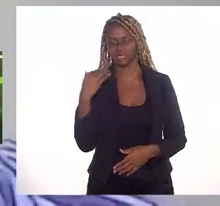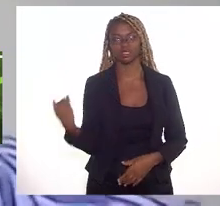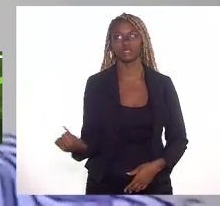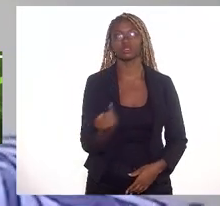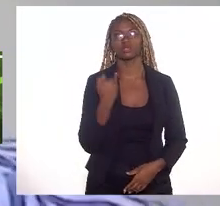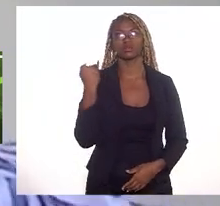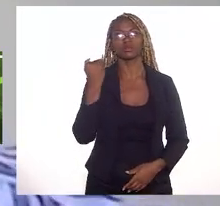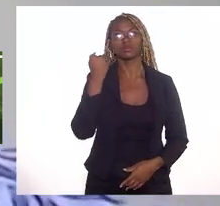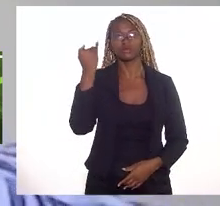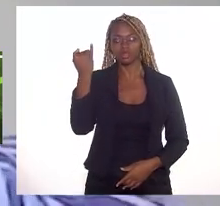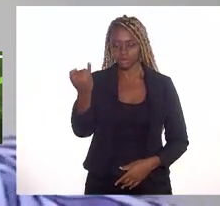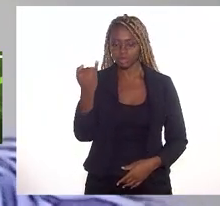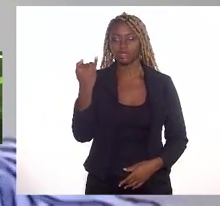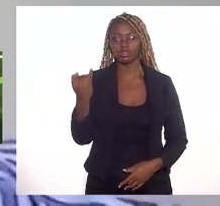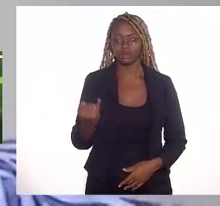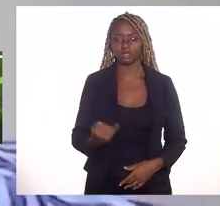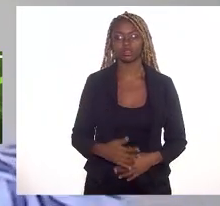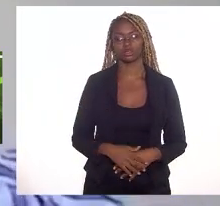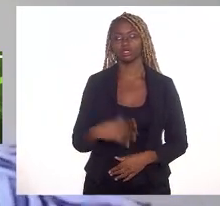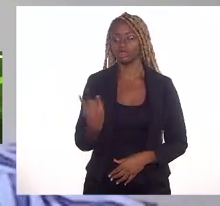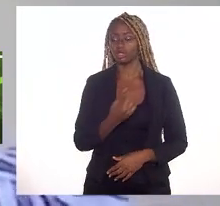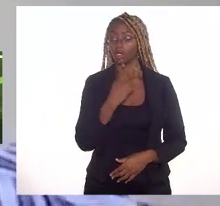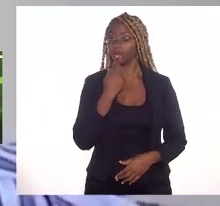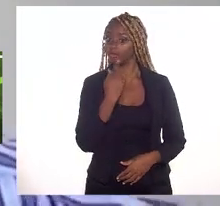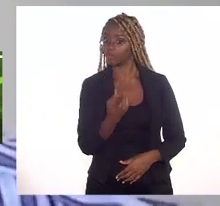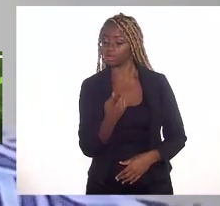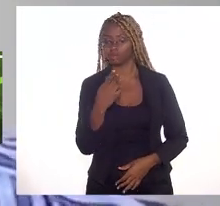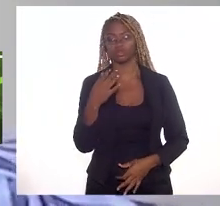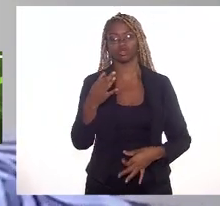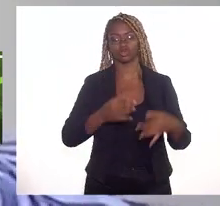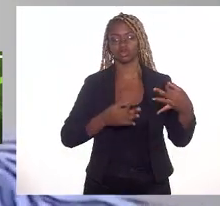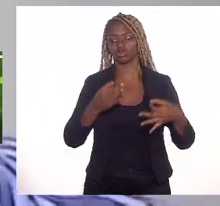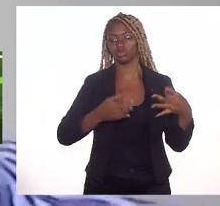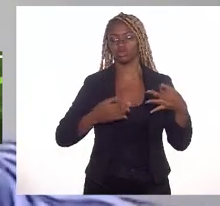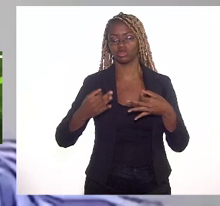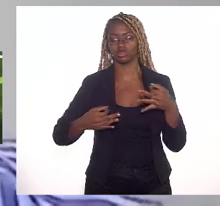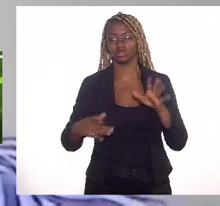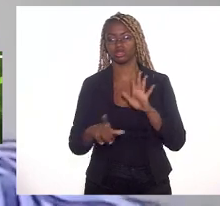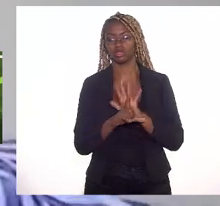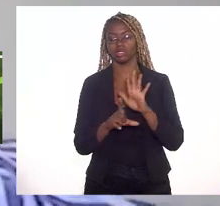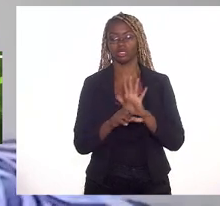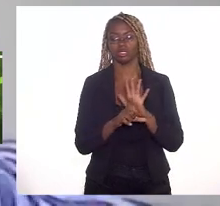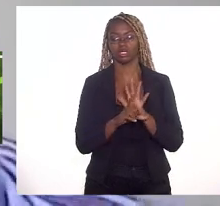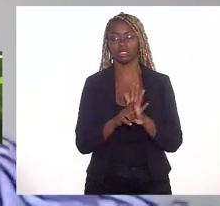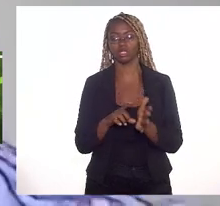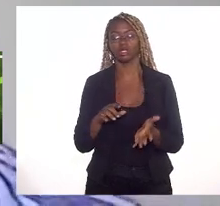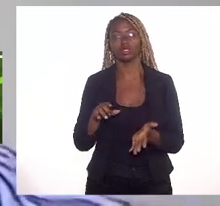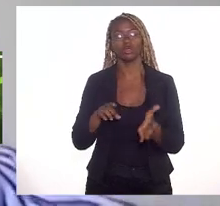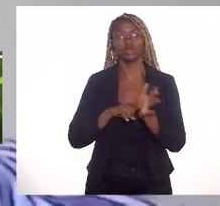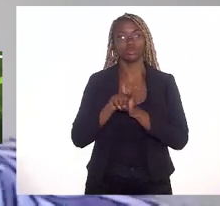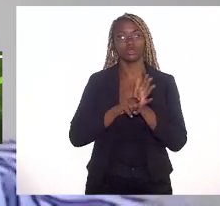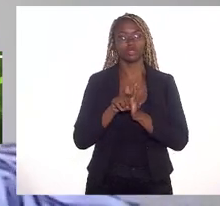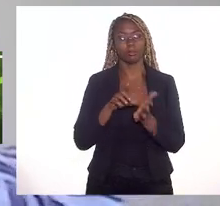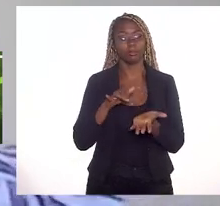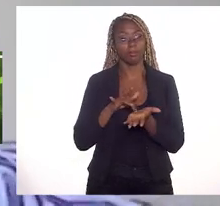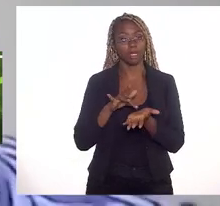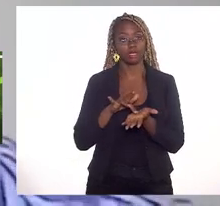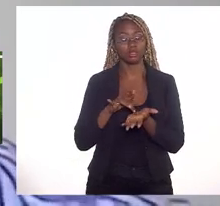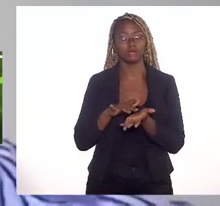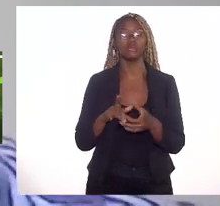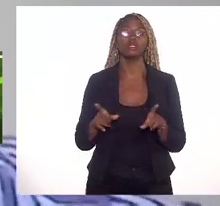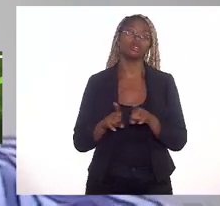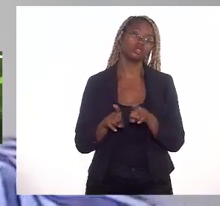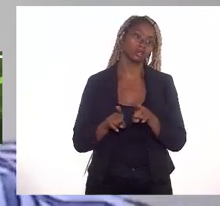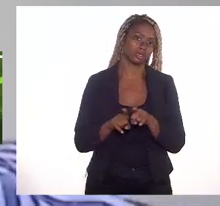importante inventariar. Aqui já se falou sobre a judicialização da lei do exame do pezinho. A gente precisa inventariar